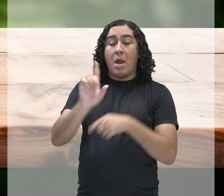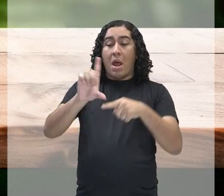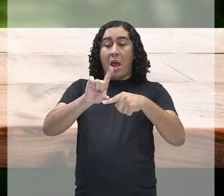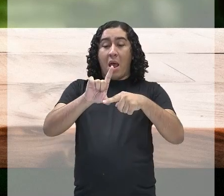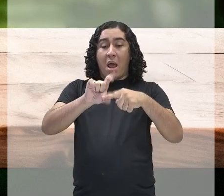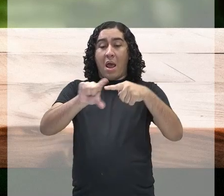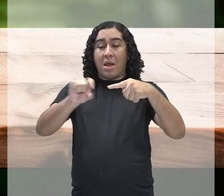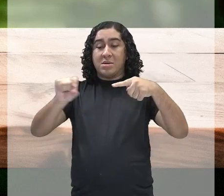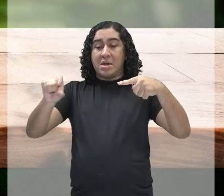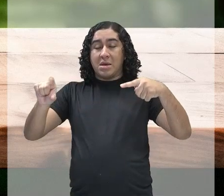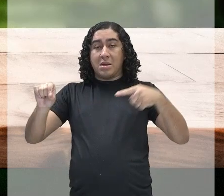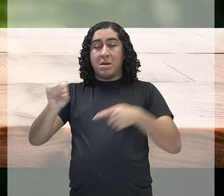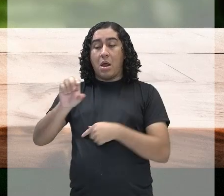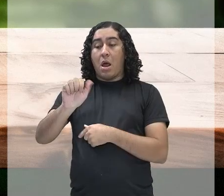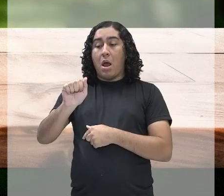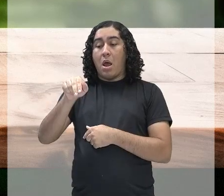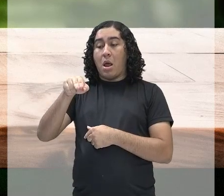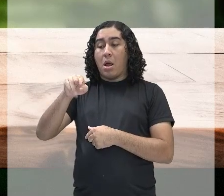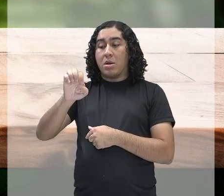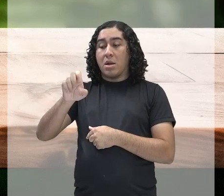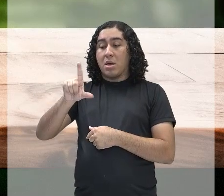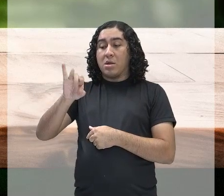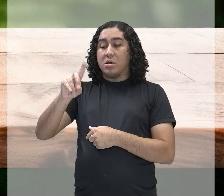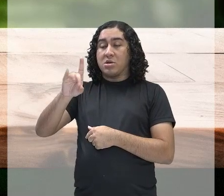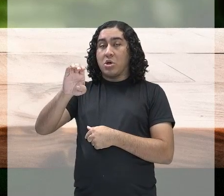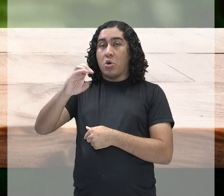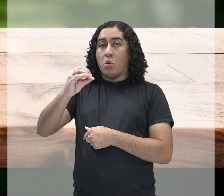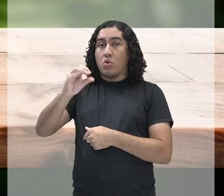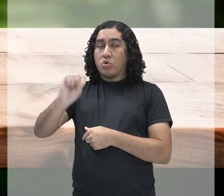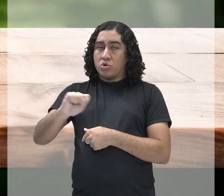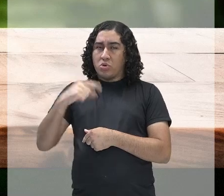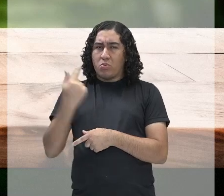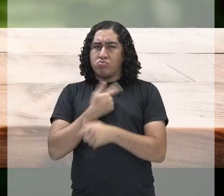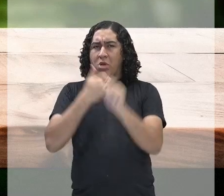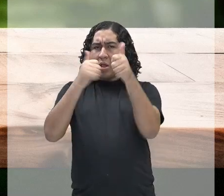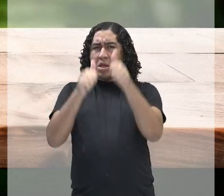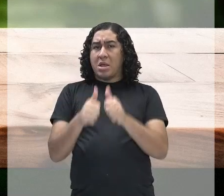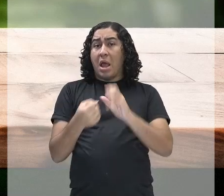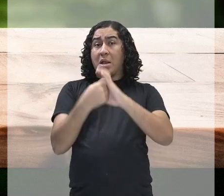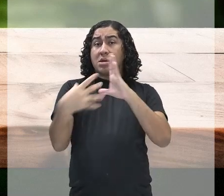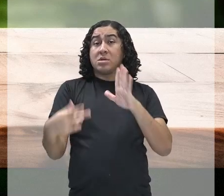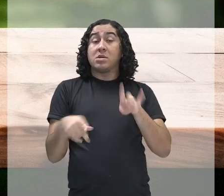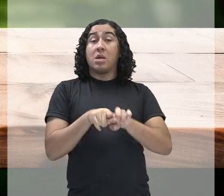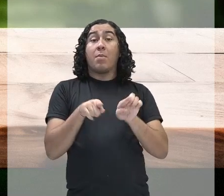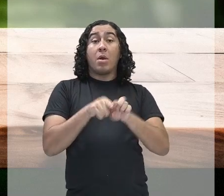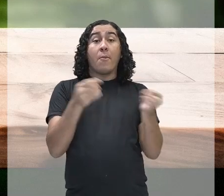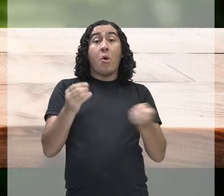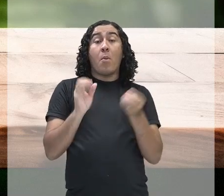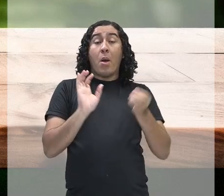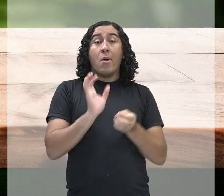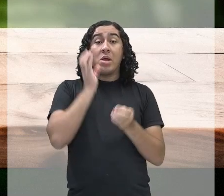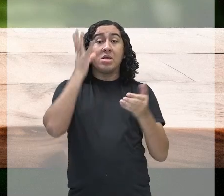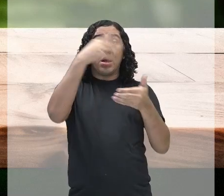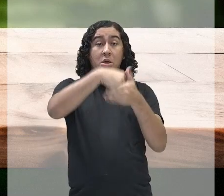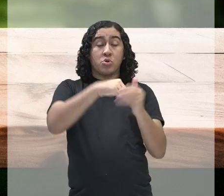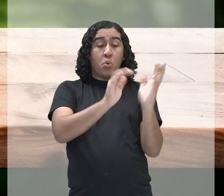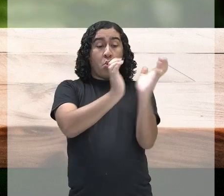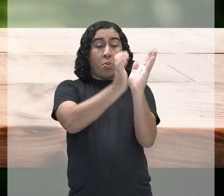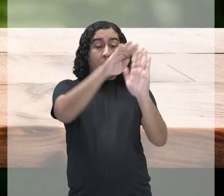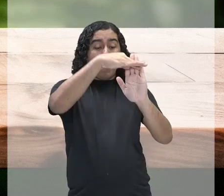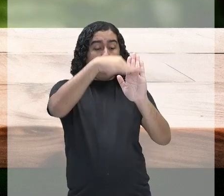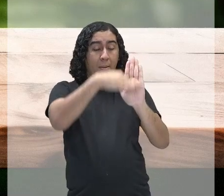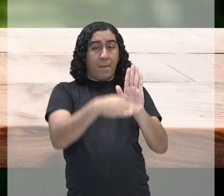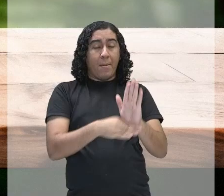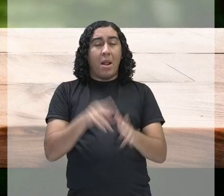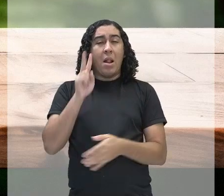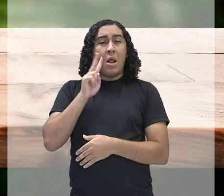gente vai observar aí as suas principais características e a divisão dentro desse grupo. Lembrando que a gente tem aqui a